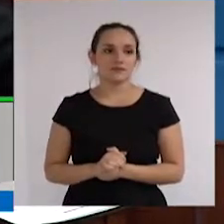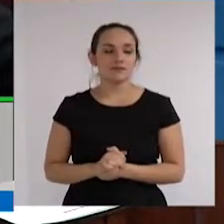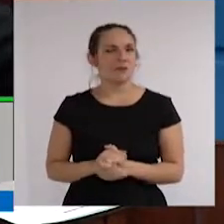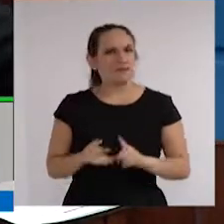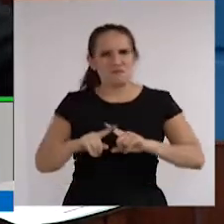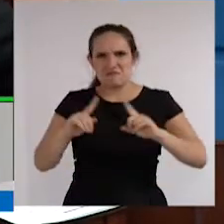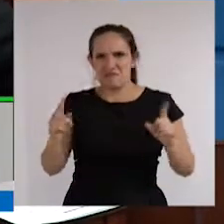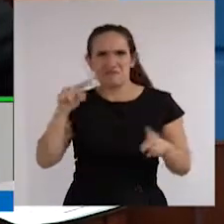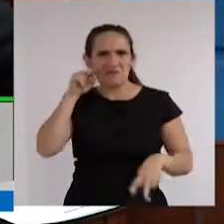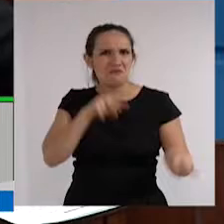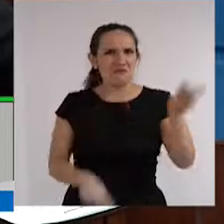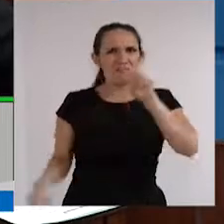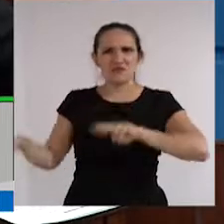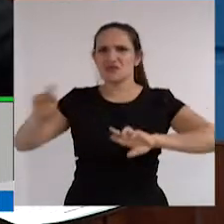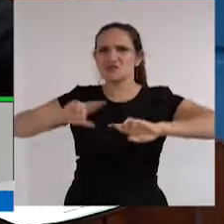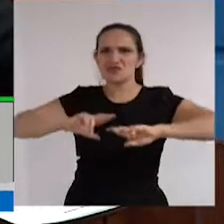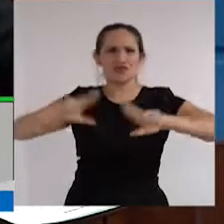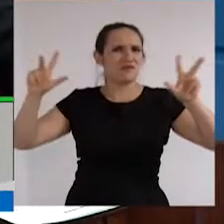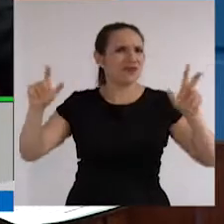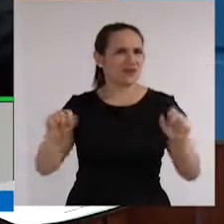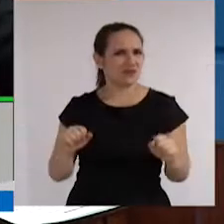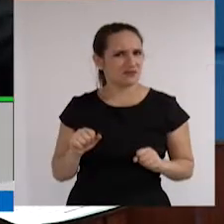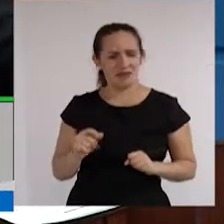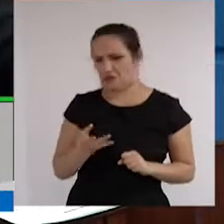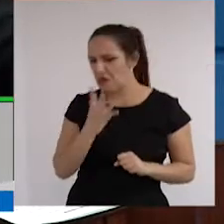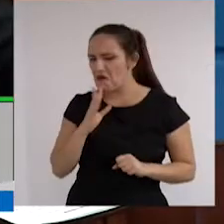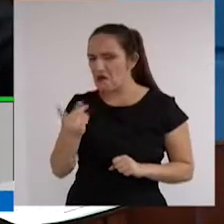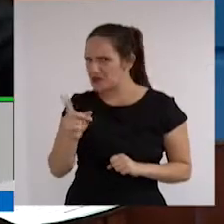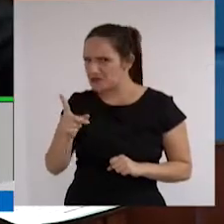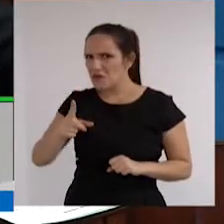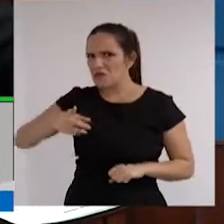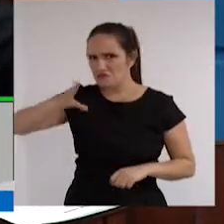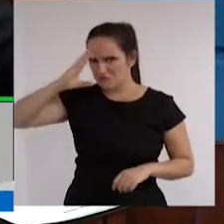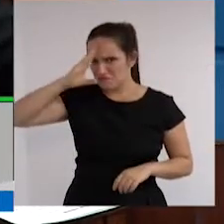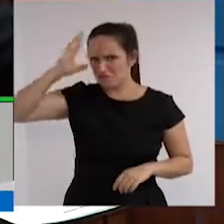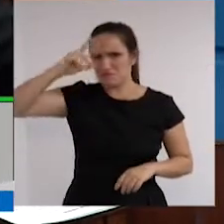outra visão do que seja uma ditadura?